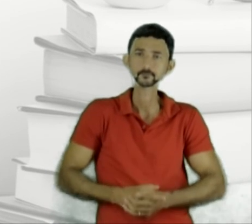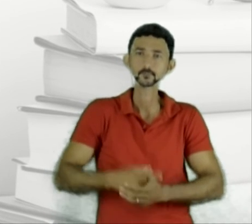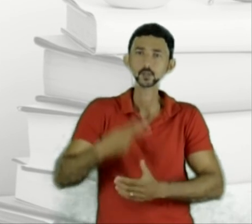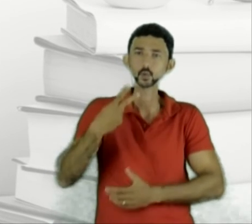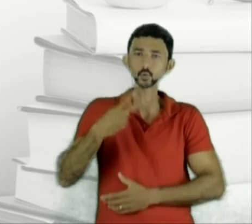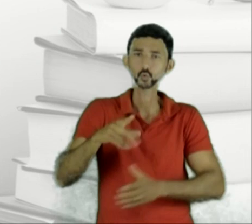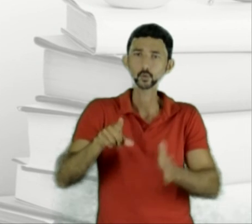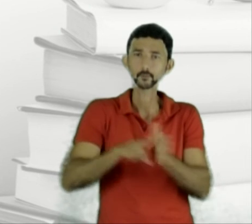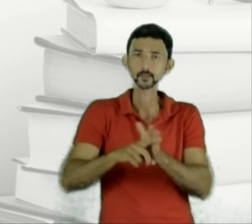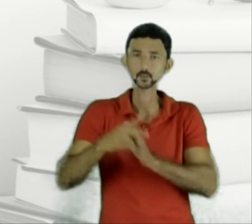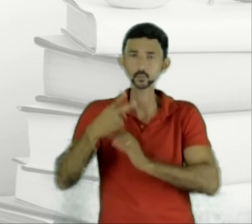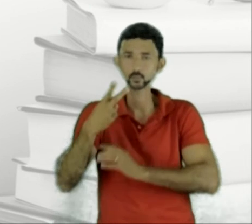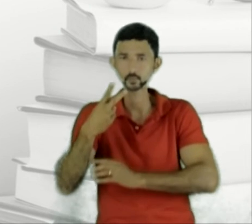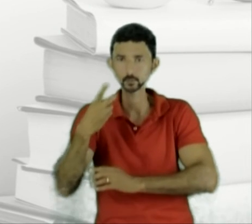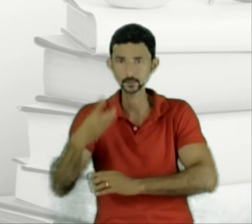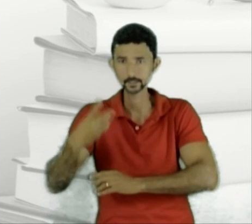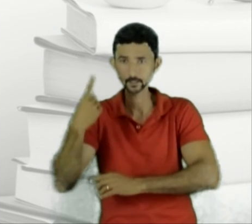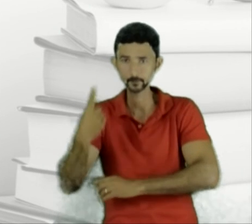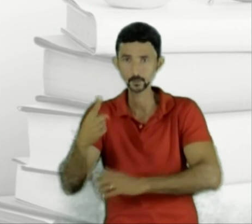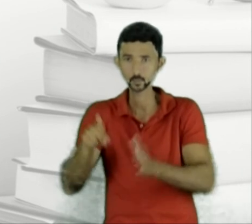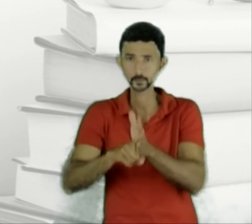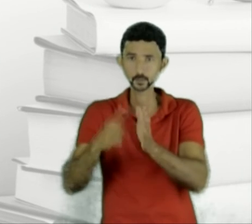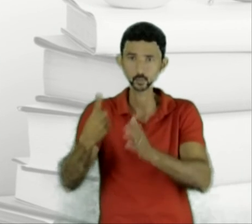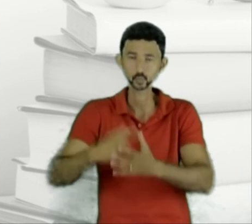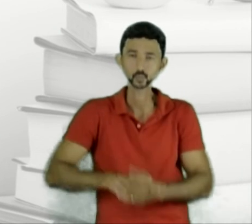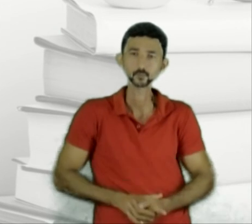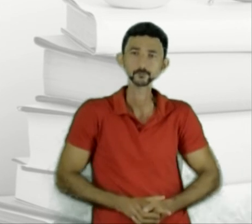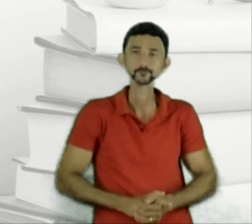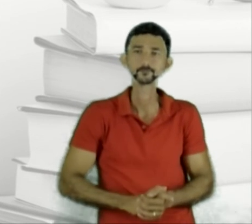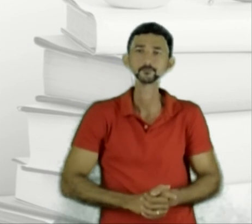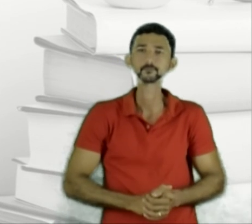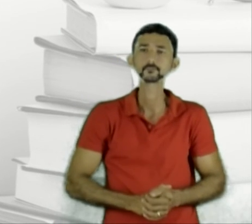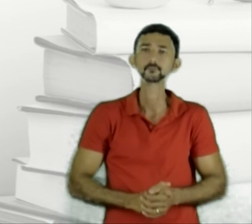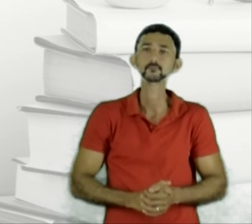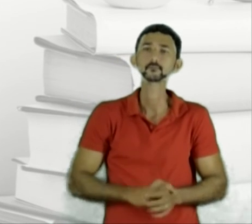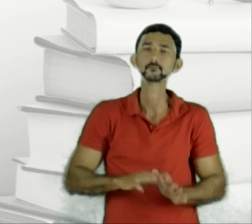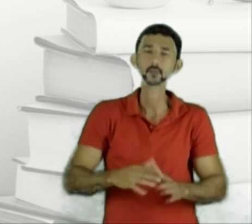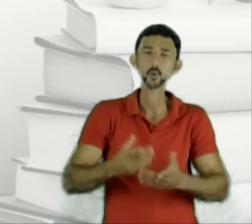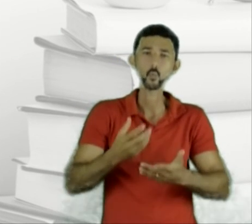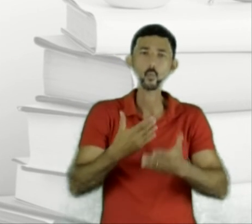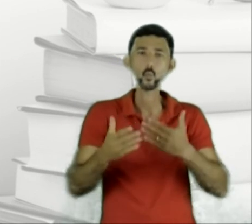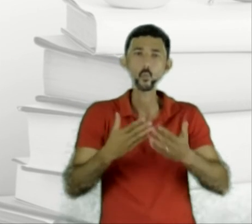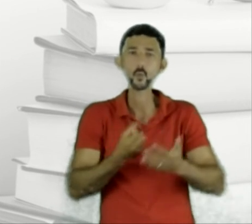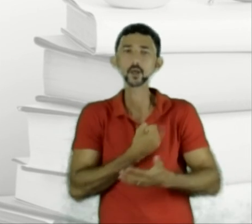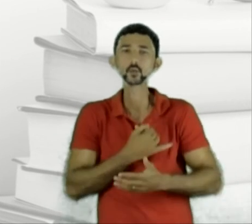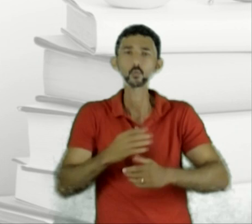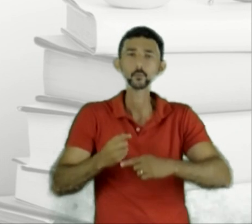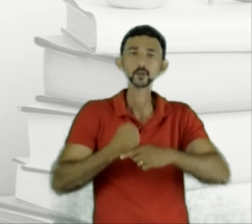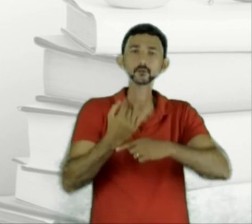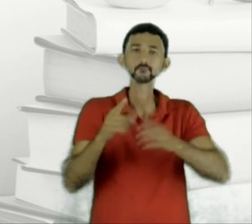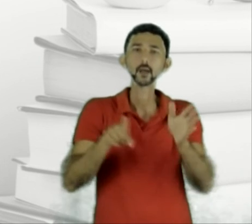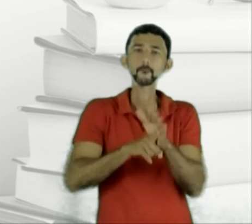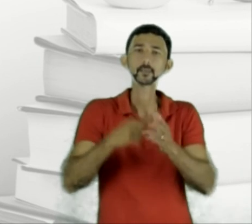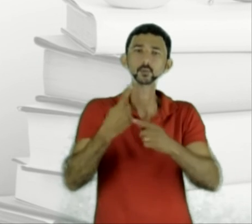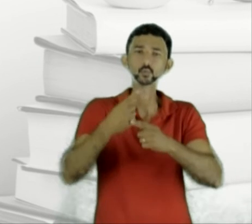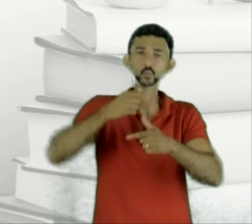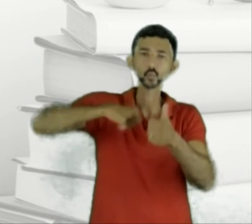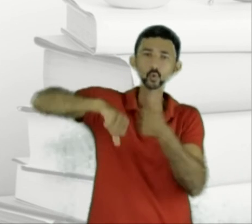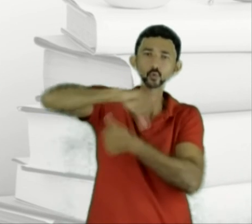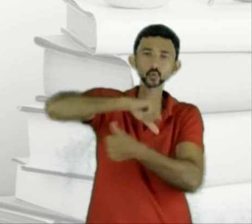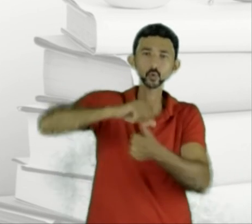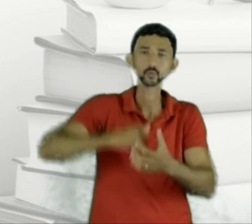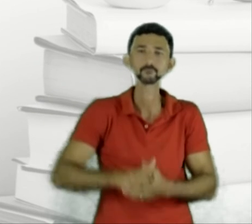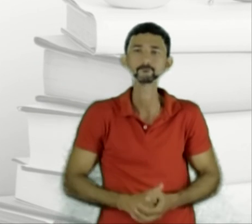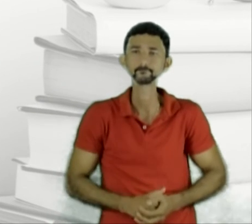2 menos 3 dá menos 1, 5x elevado a menos 1. Lembrando que qualquer número elevado a menos 1 eu inverto,